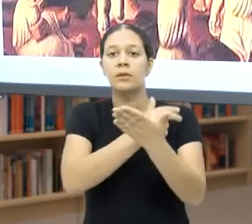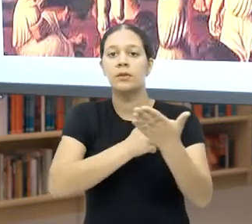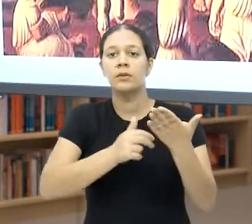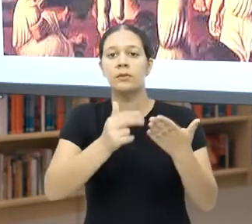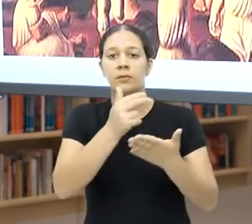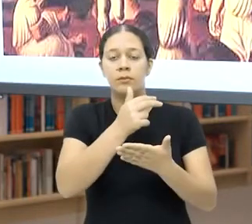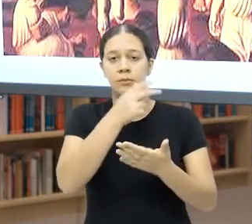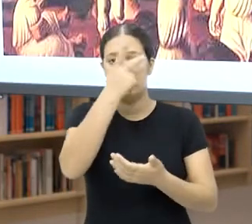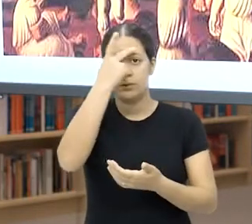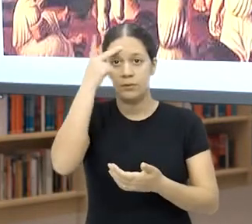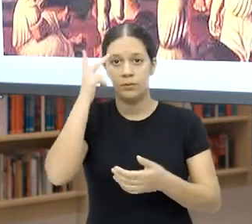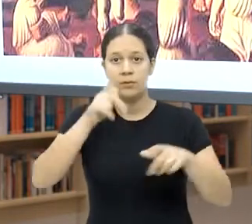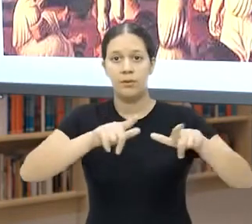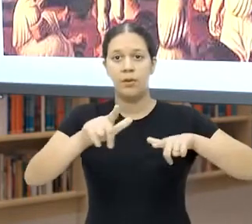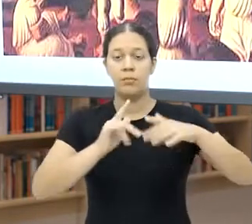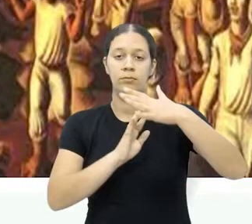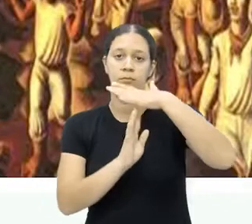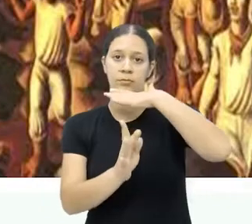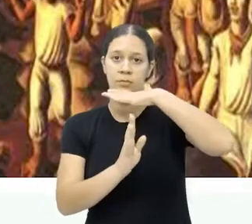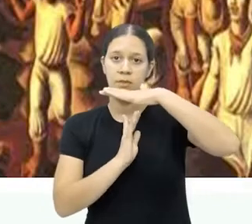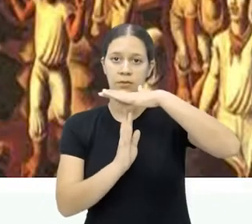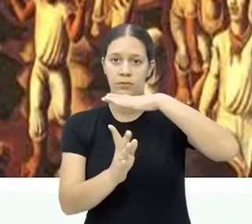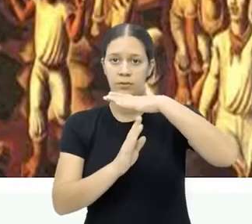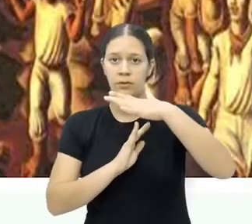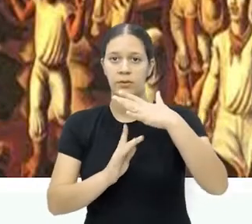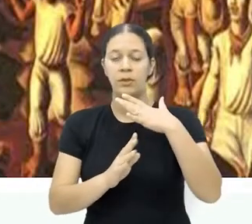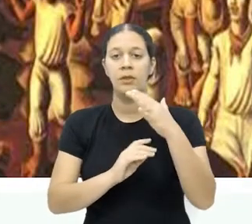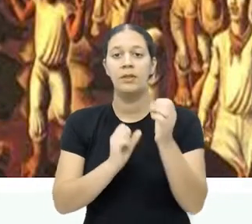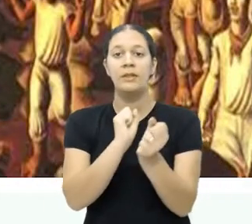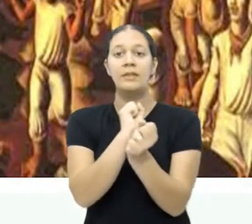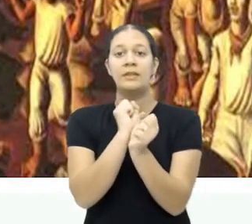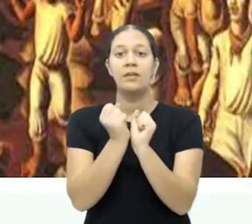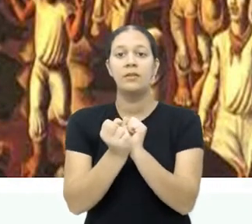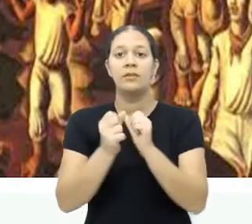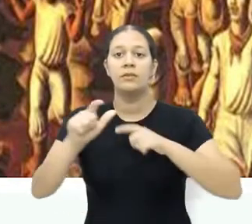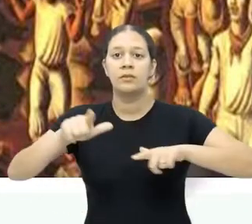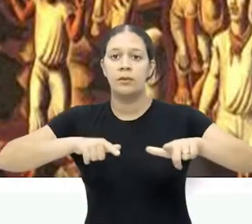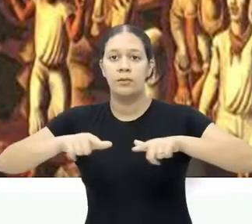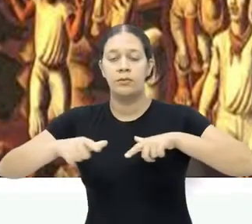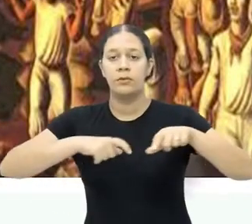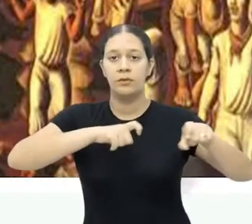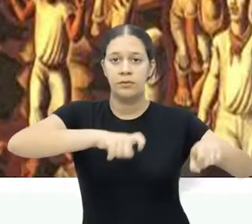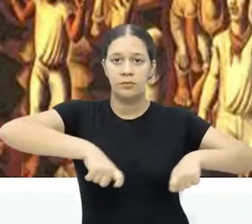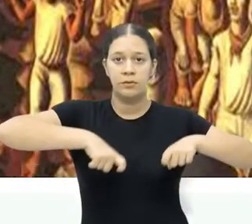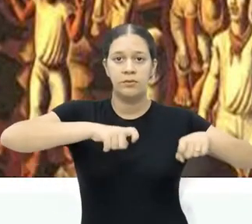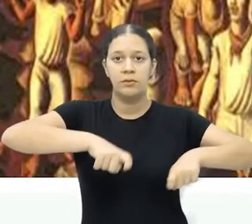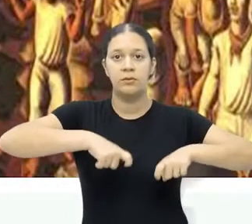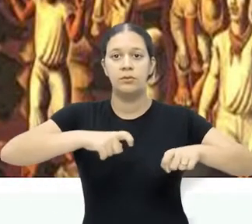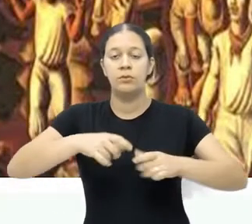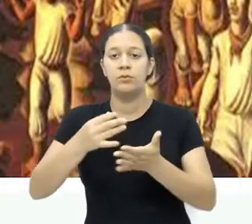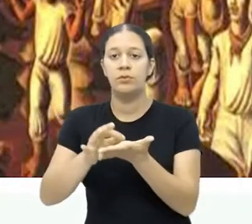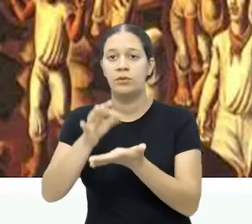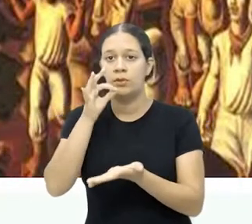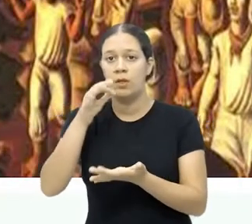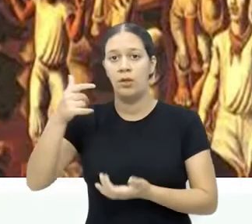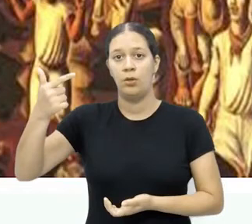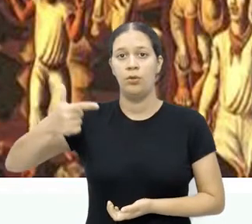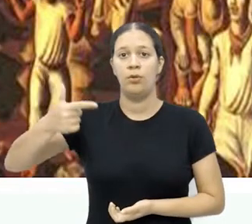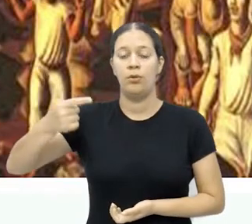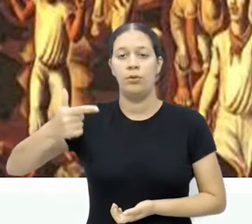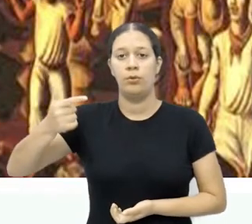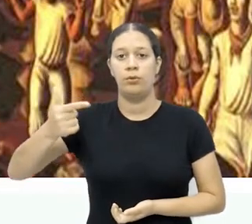pessoal aí trabalhando, imigrantes e escravos trabalhando nas fazendas de café. Segunda